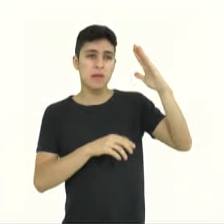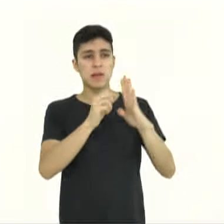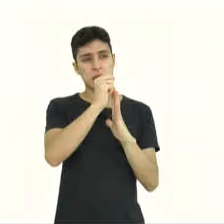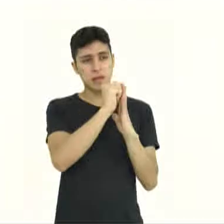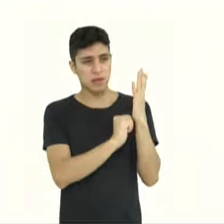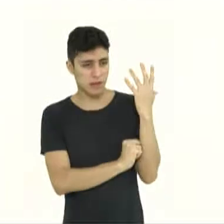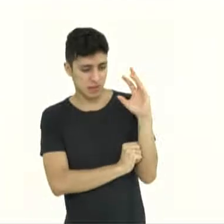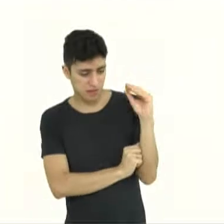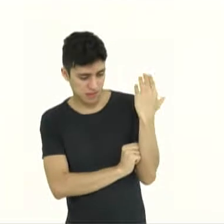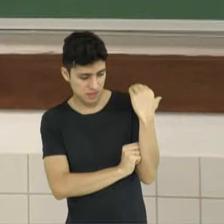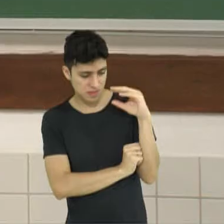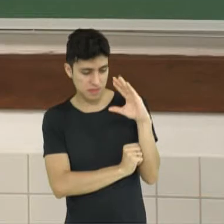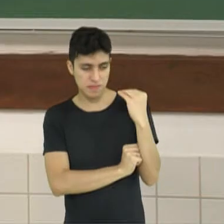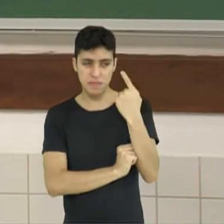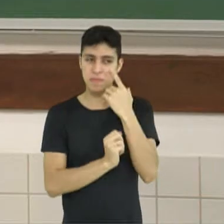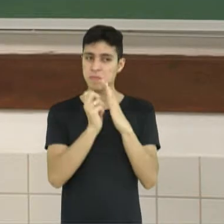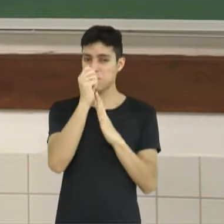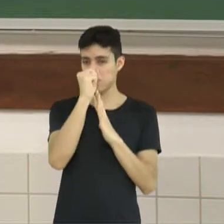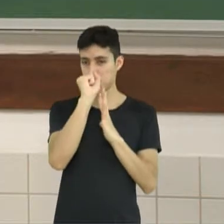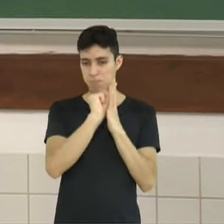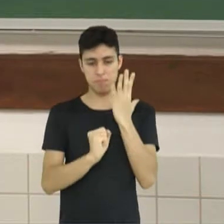luva mamulengo,